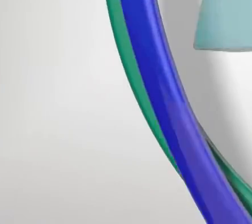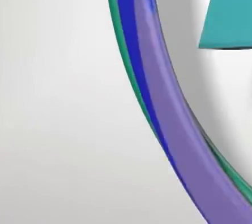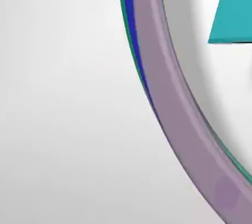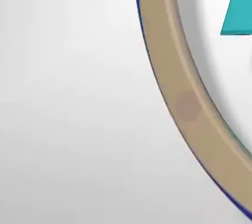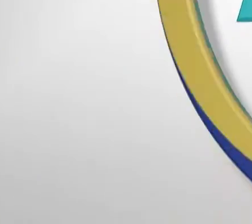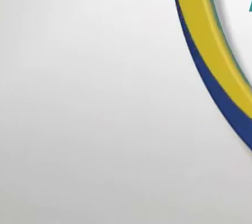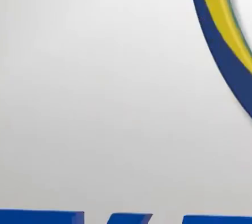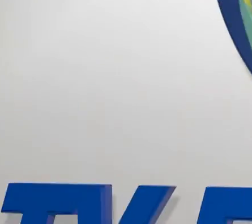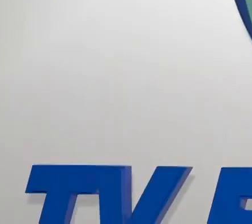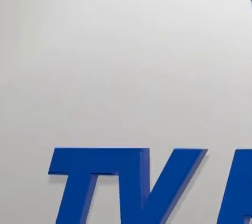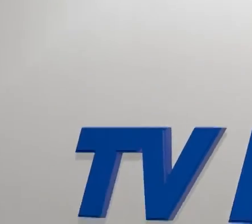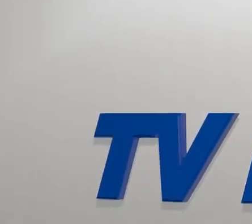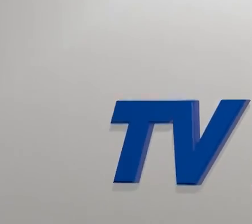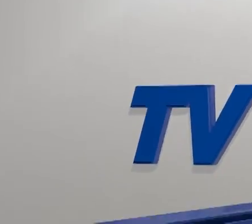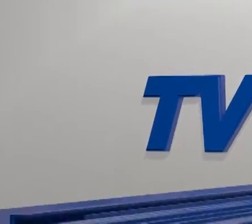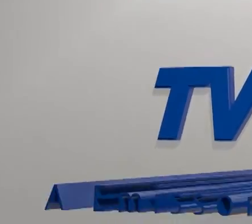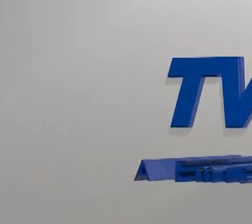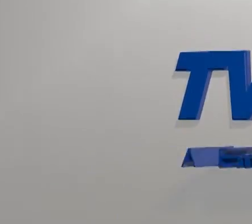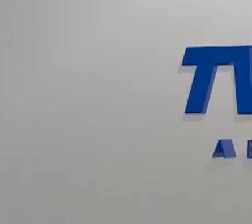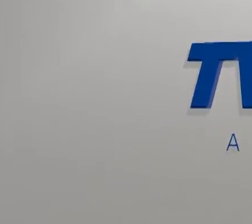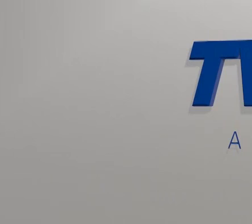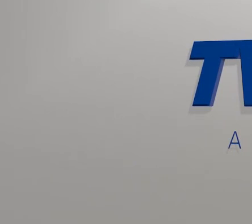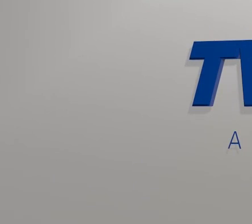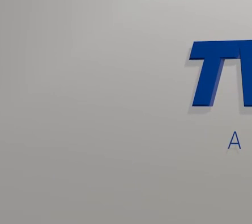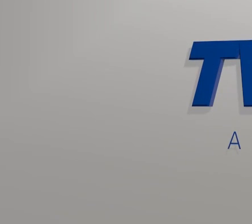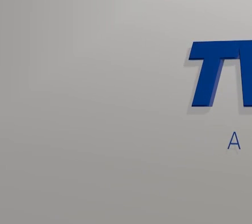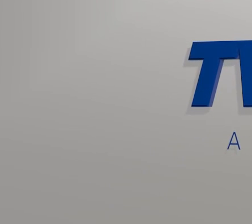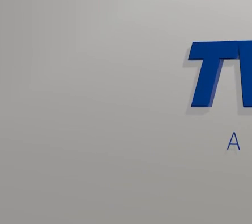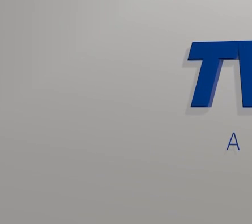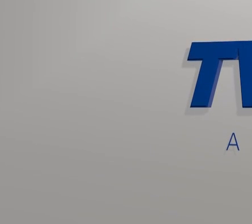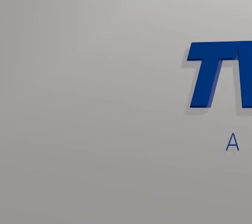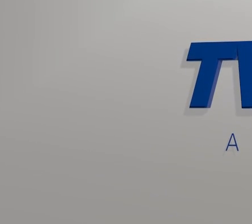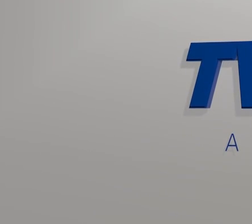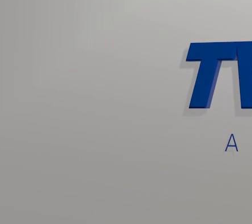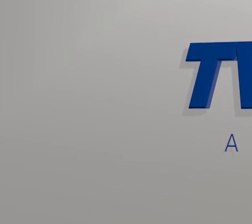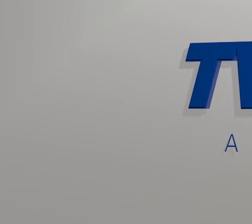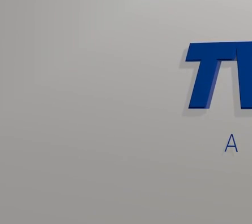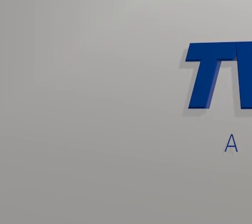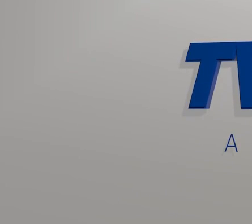TV Fortaleza, a emissora da Casa do Povo.